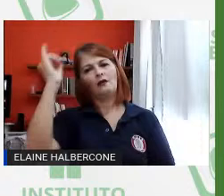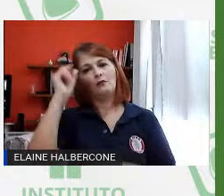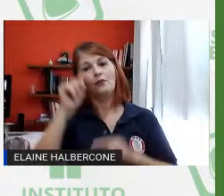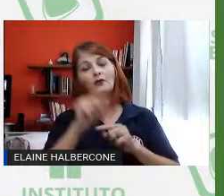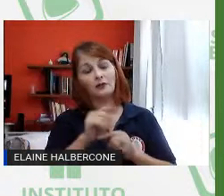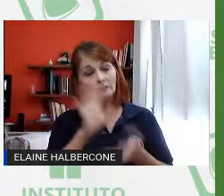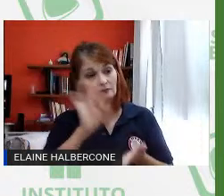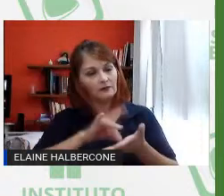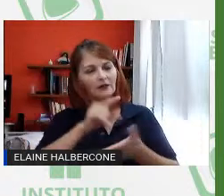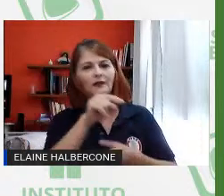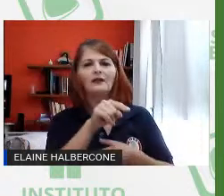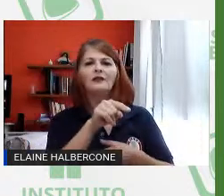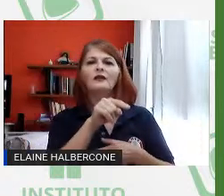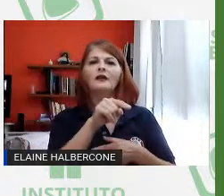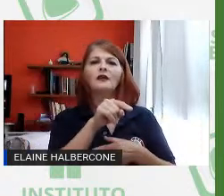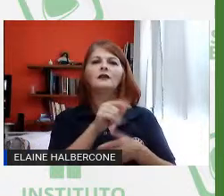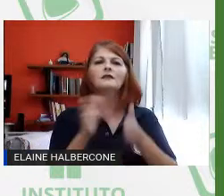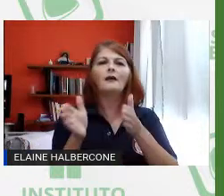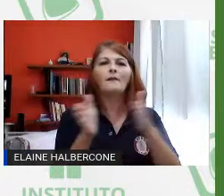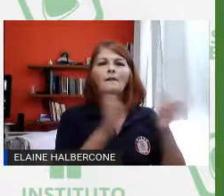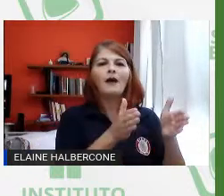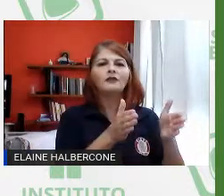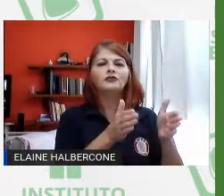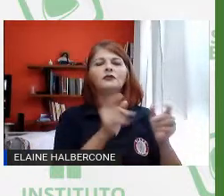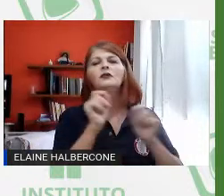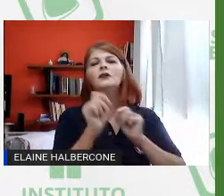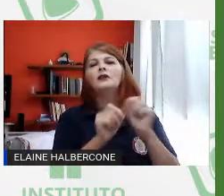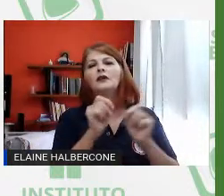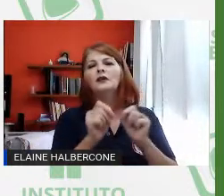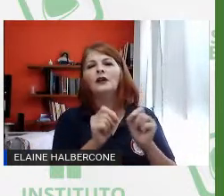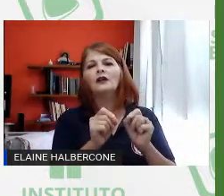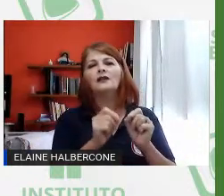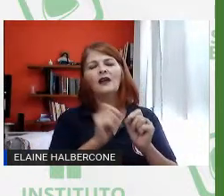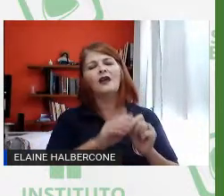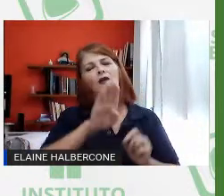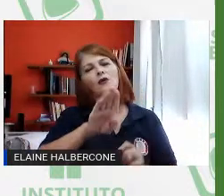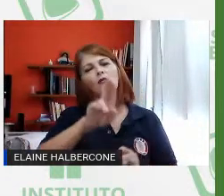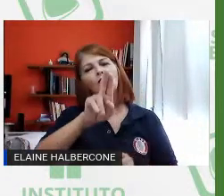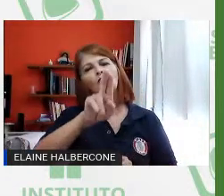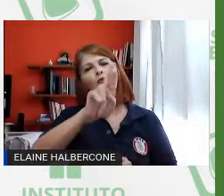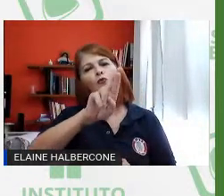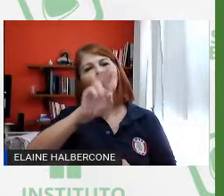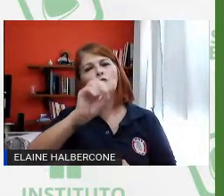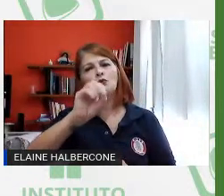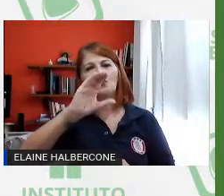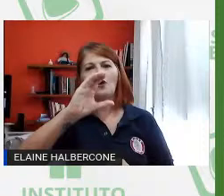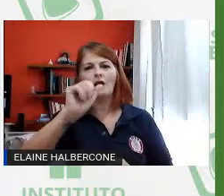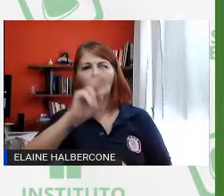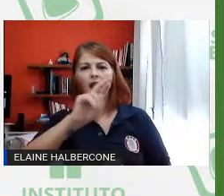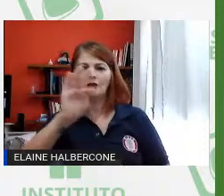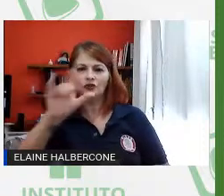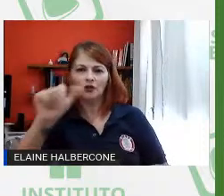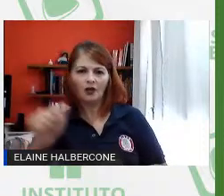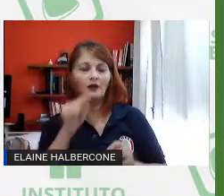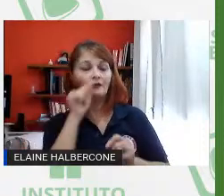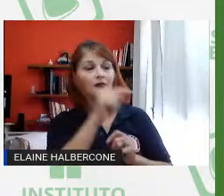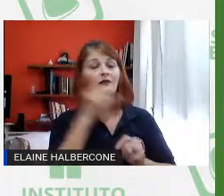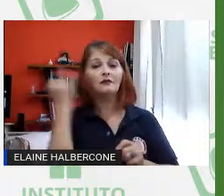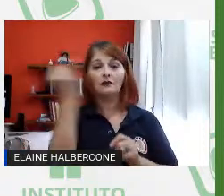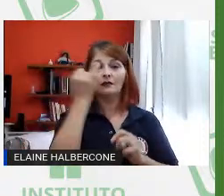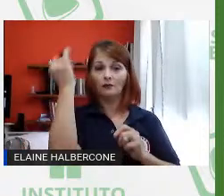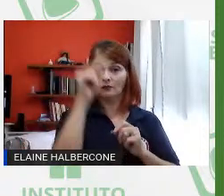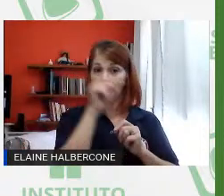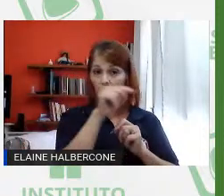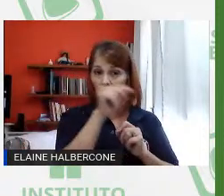fato, dessa parte aqui, de certa forma, é uma parte burocrática, mas está aí a importância dessa parte, tá?